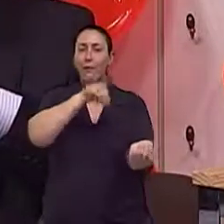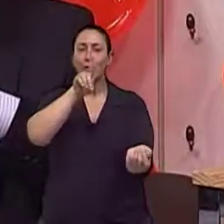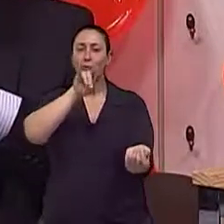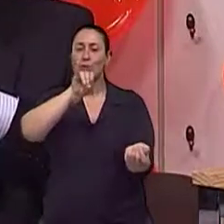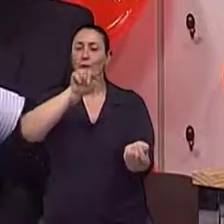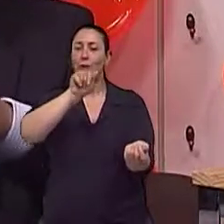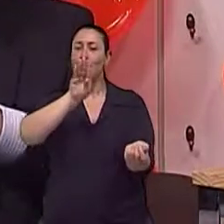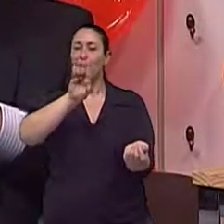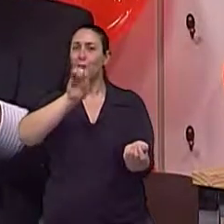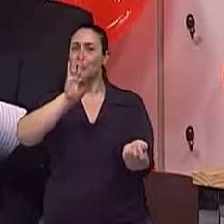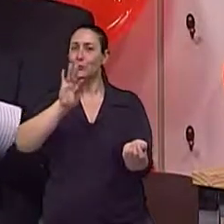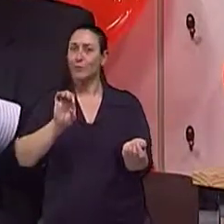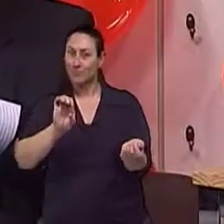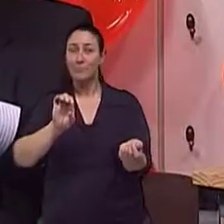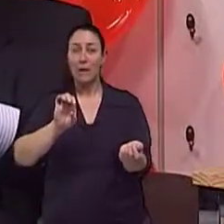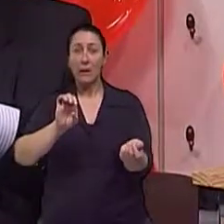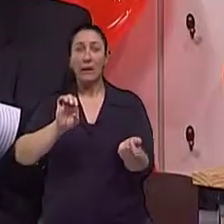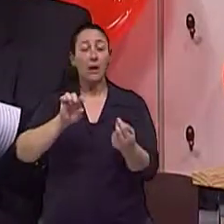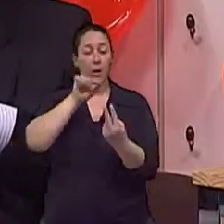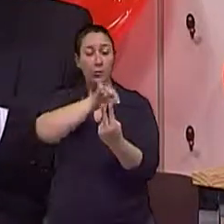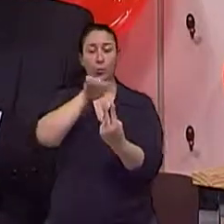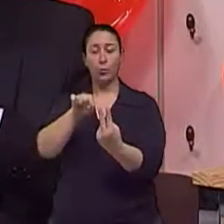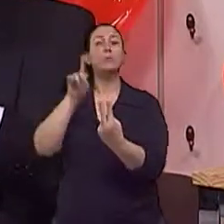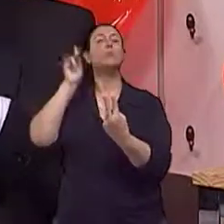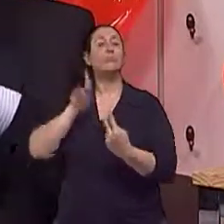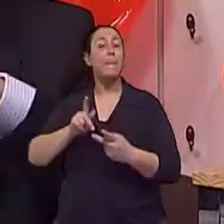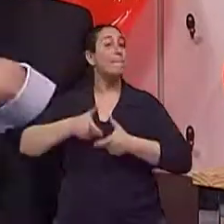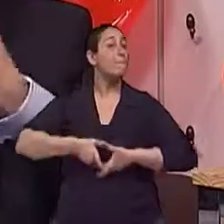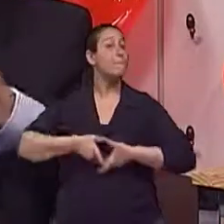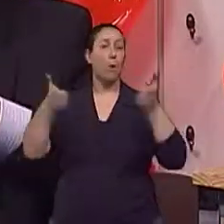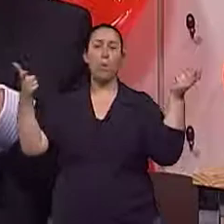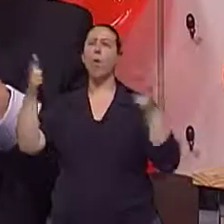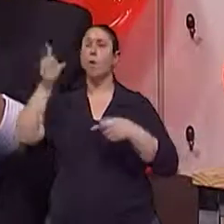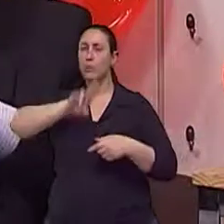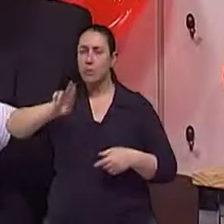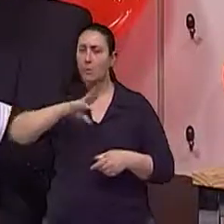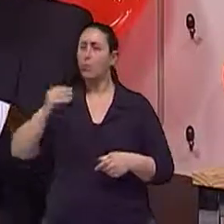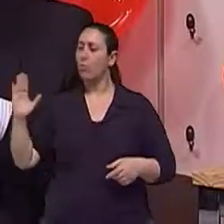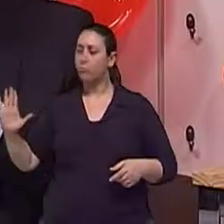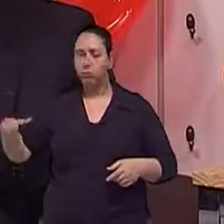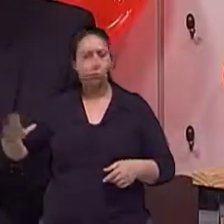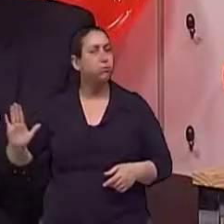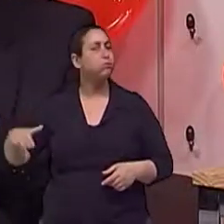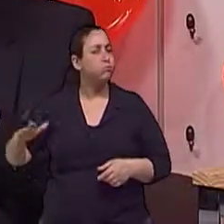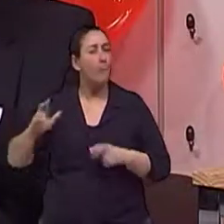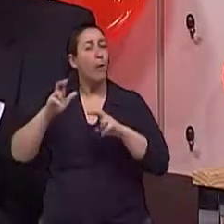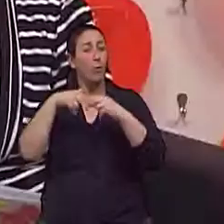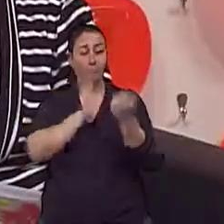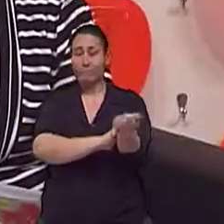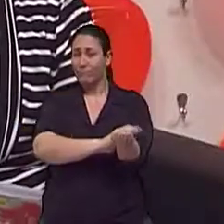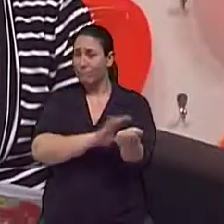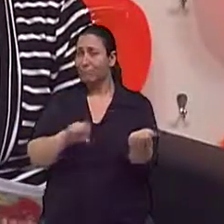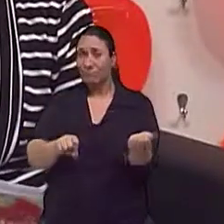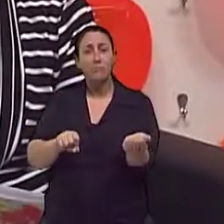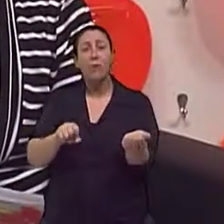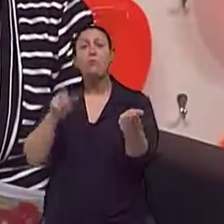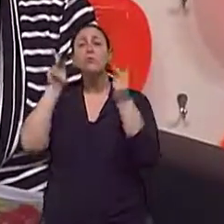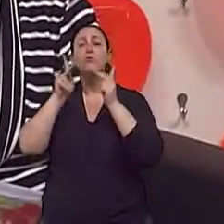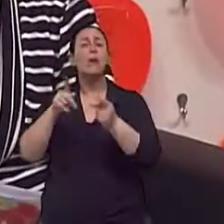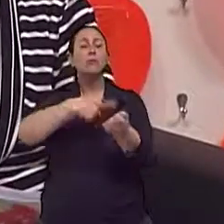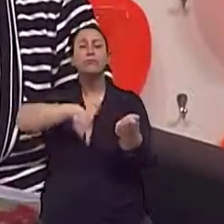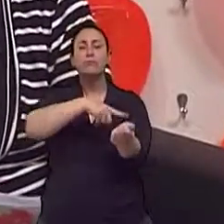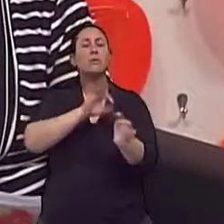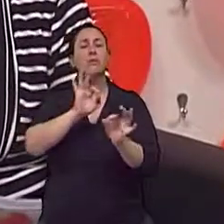né mas aí específicas do rim mas que é uma fração menor né mas a hipertensão é um dos grandes vilões disso e a hipertensão Só